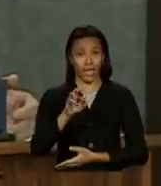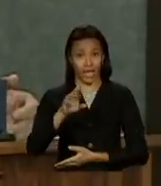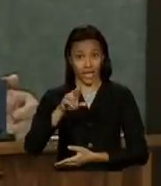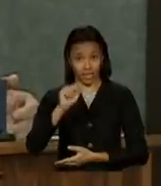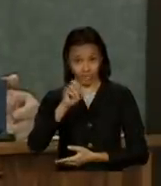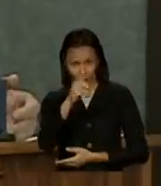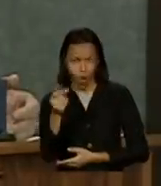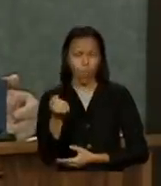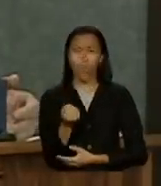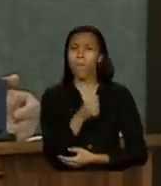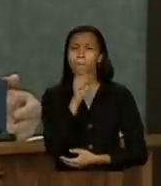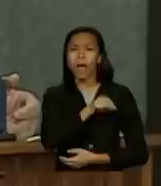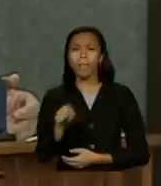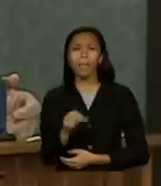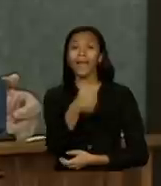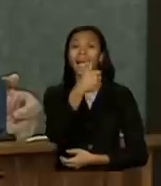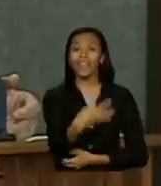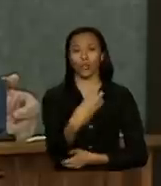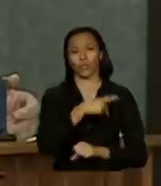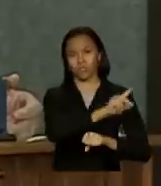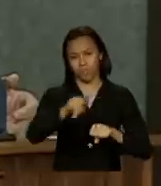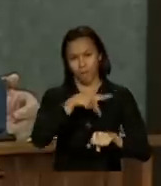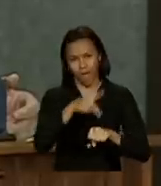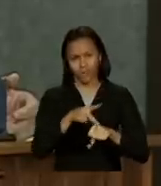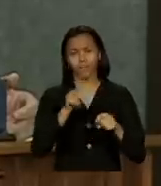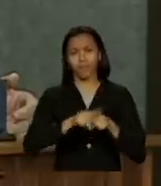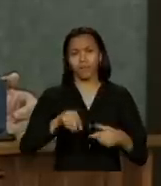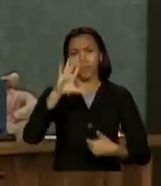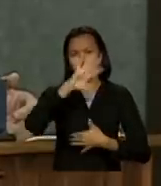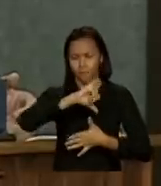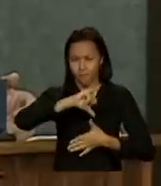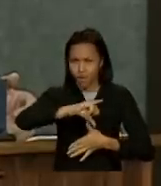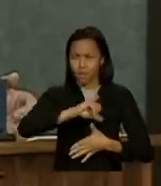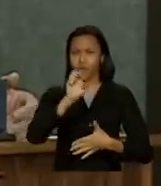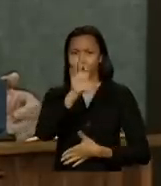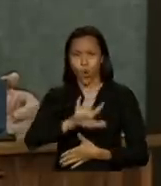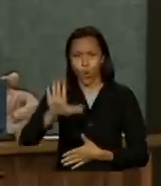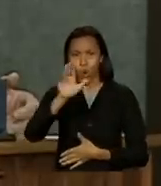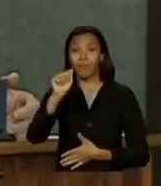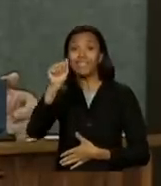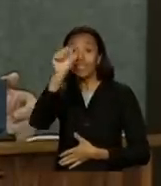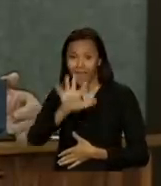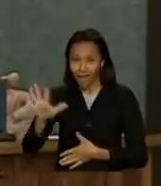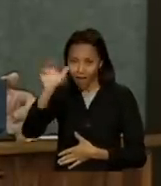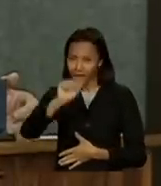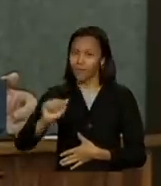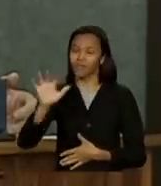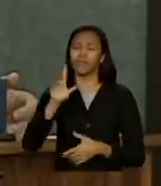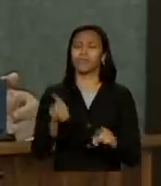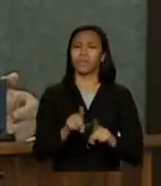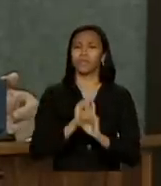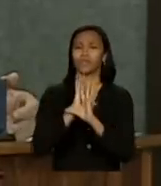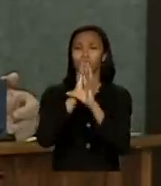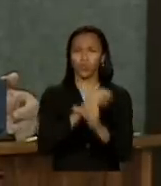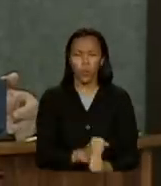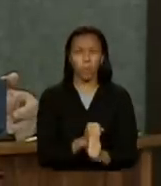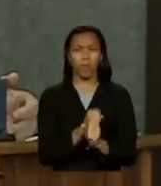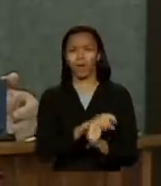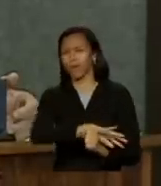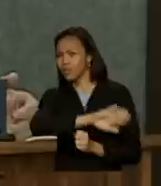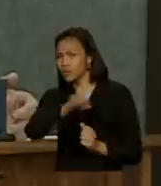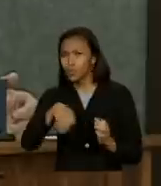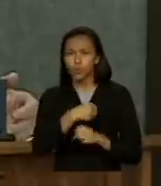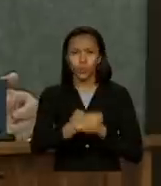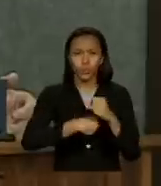industrial em 14 países com operações nas Américas na Europa e na Ásia as quais somam uma capacidade instalada